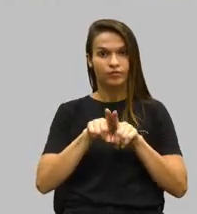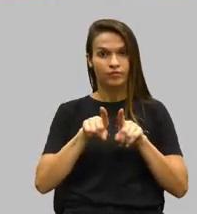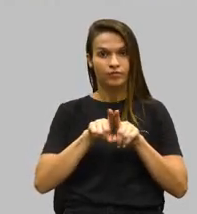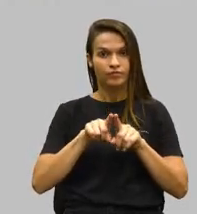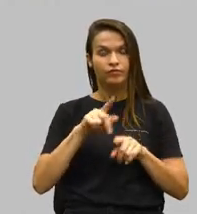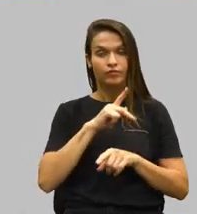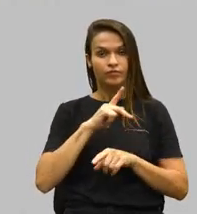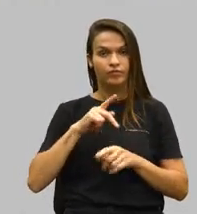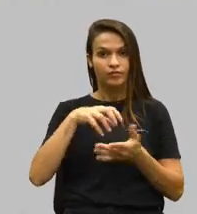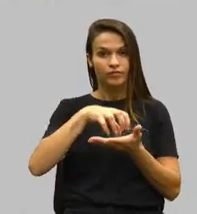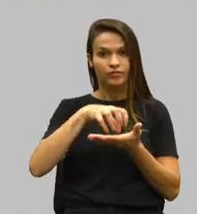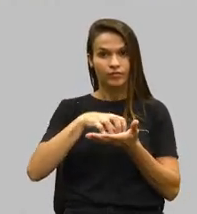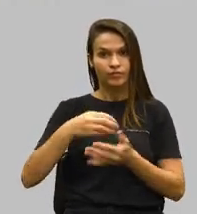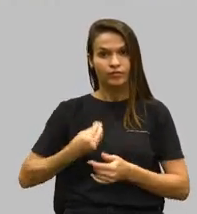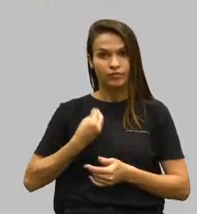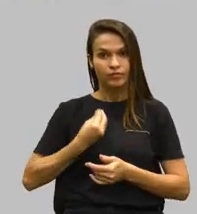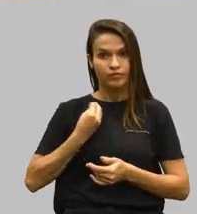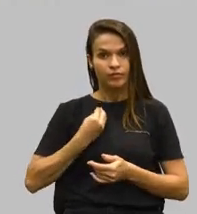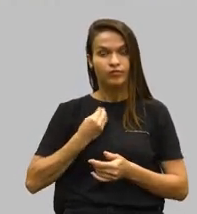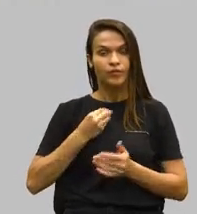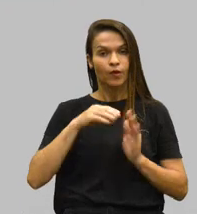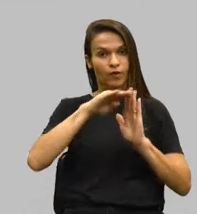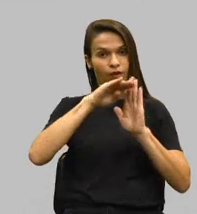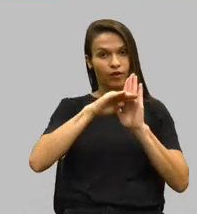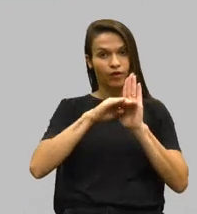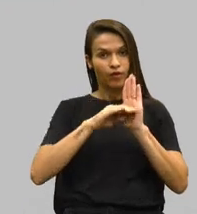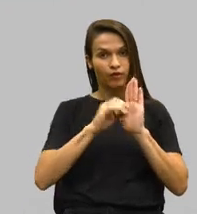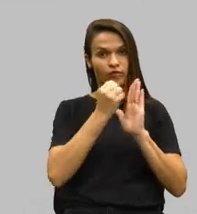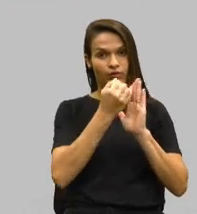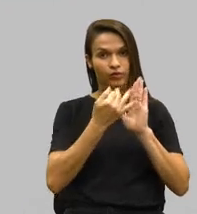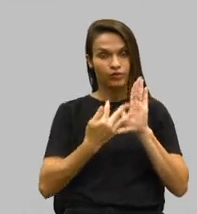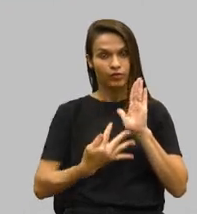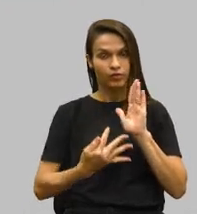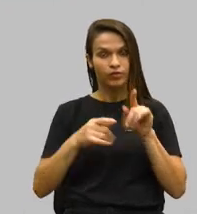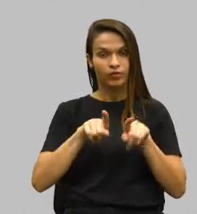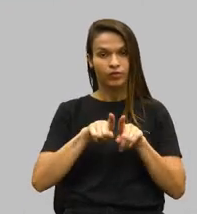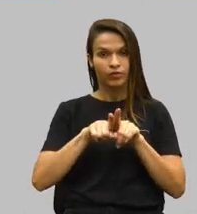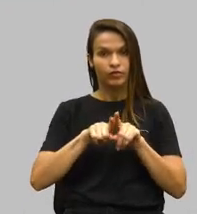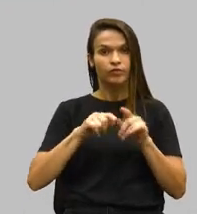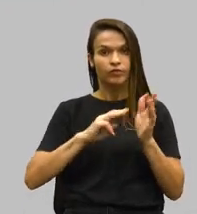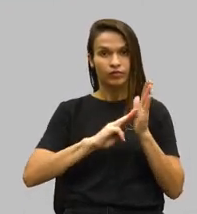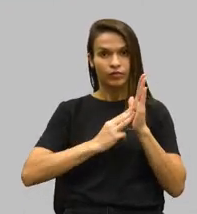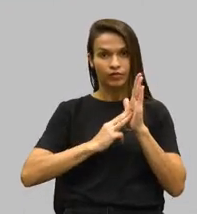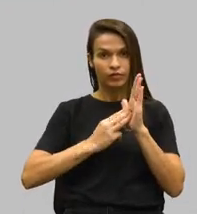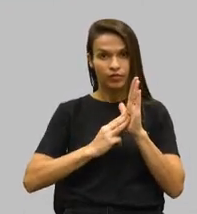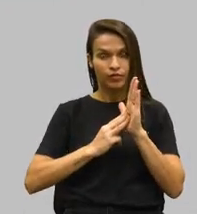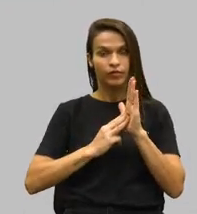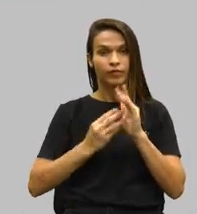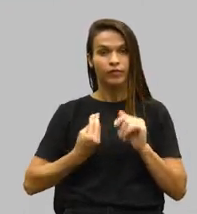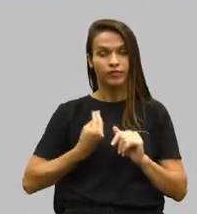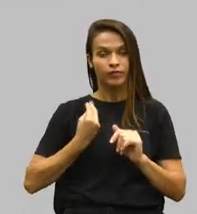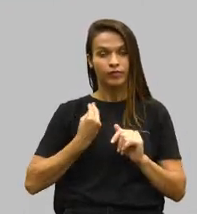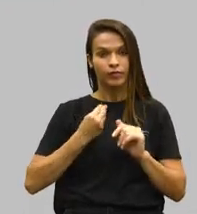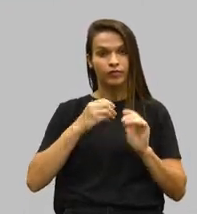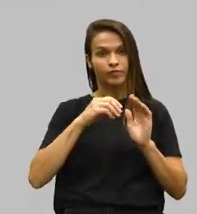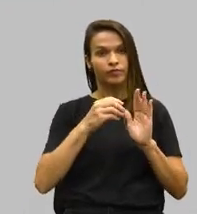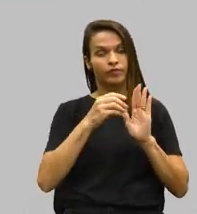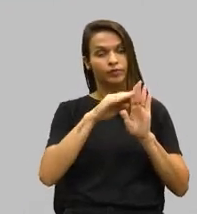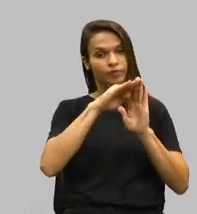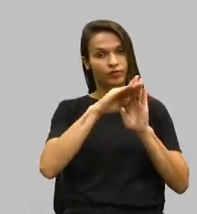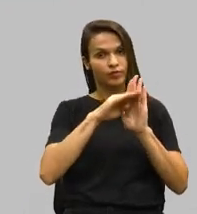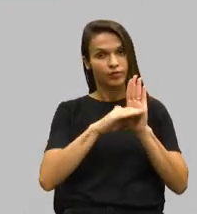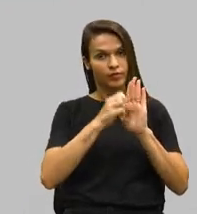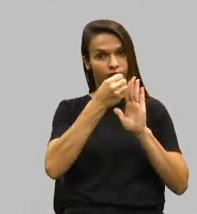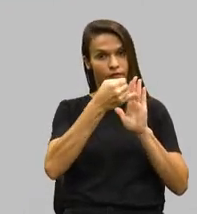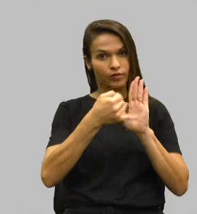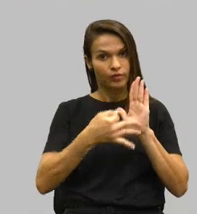participantes por ordem de inscrição membros das comissões participantes por ordem de inscrição líderes por ordem